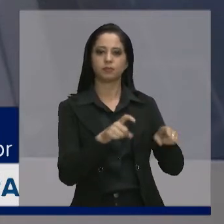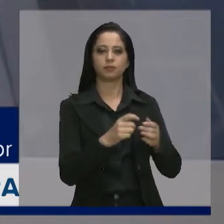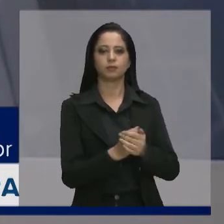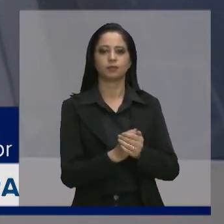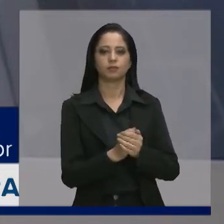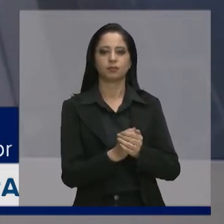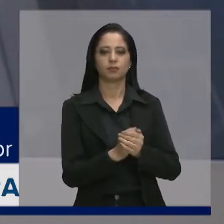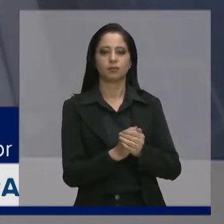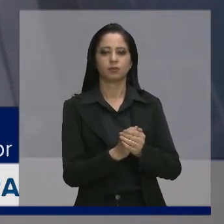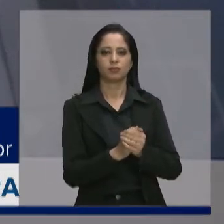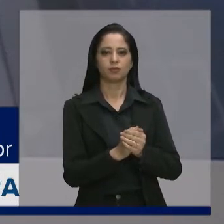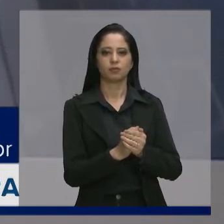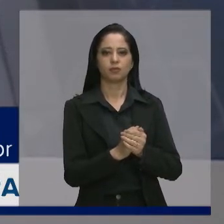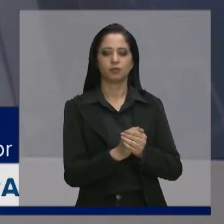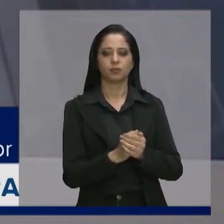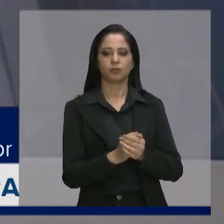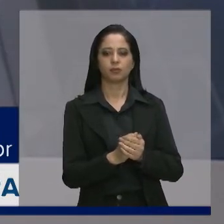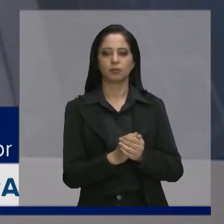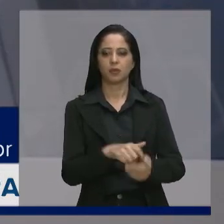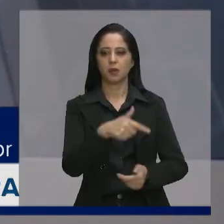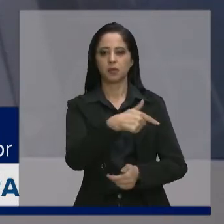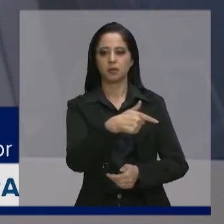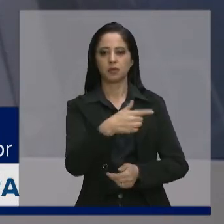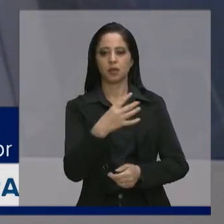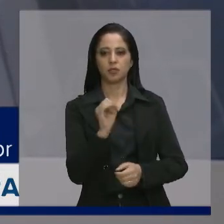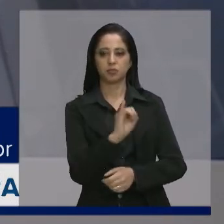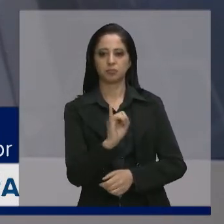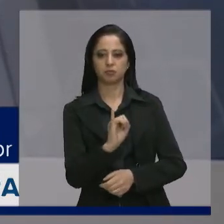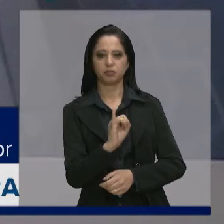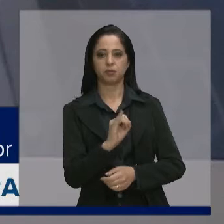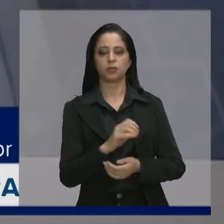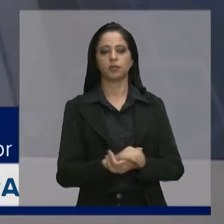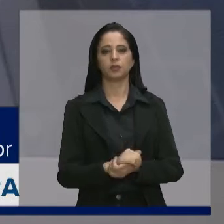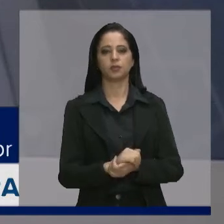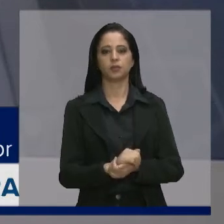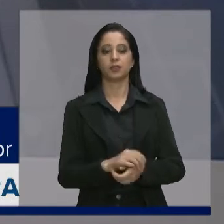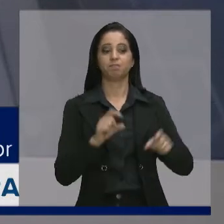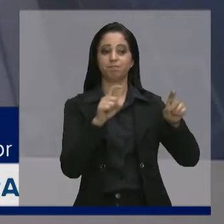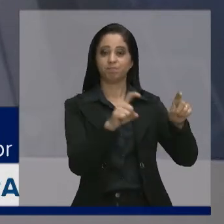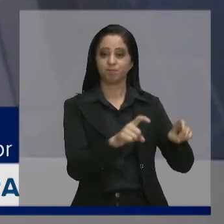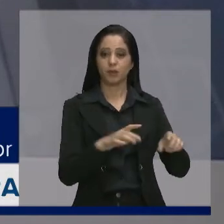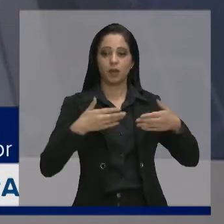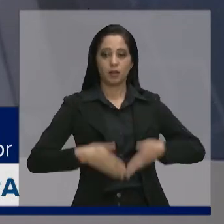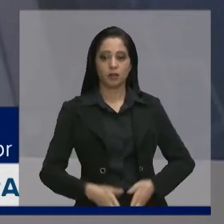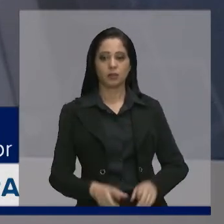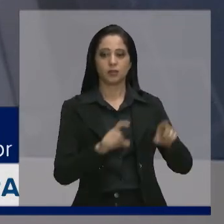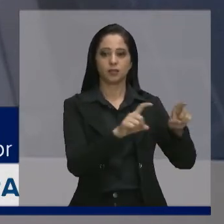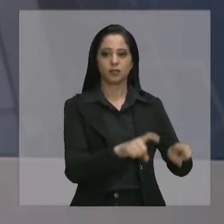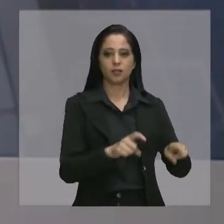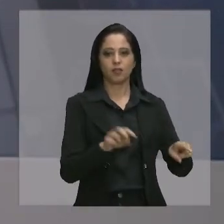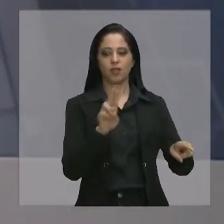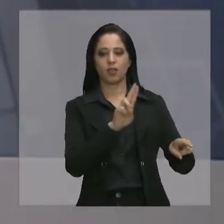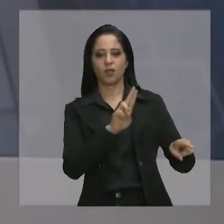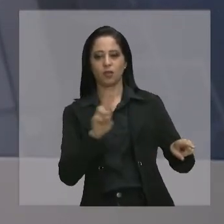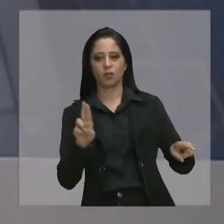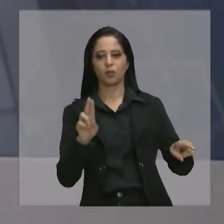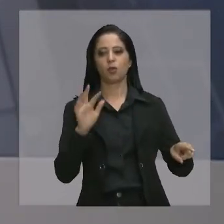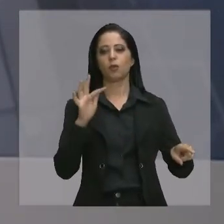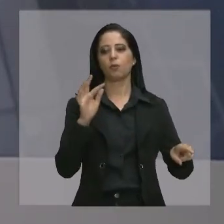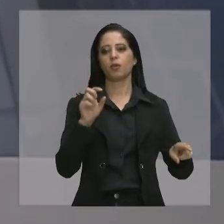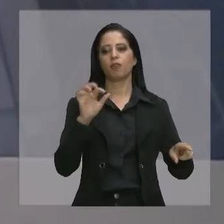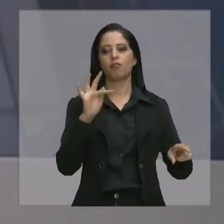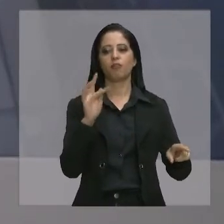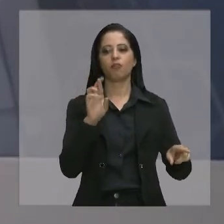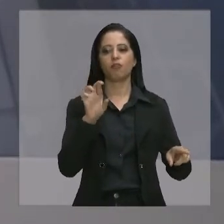com 7 irmãos. Nasceu numa fazenda de nome Fazenda dos Freitas, onde trabalhou como